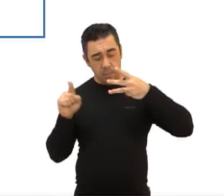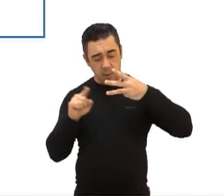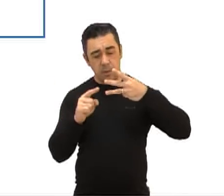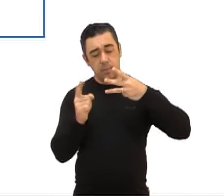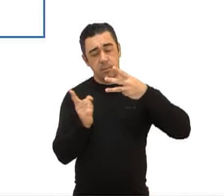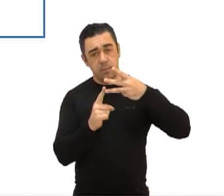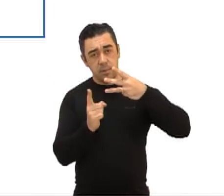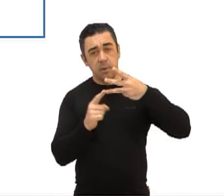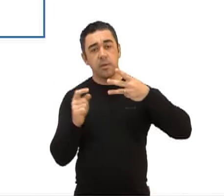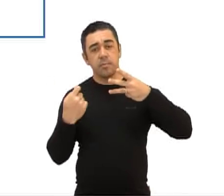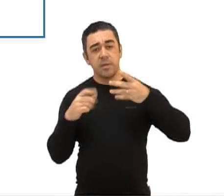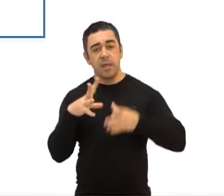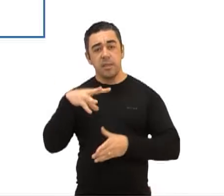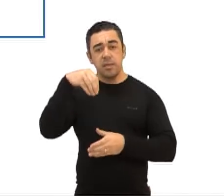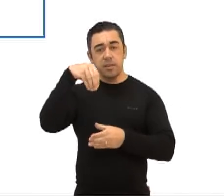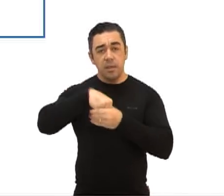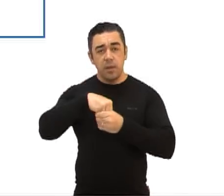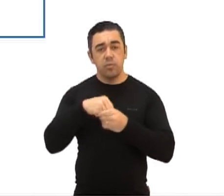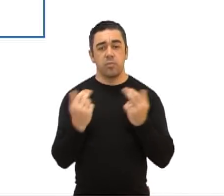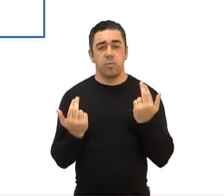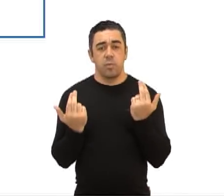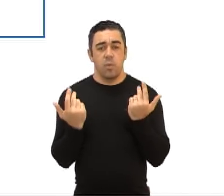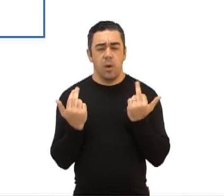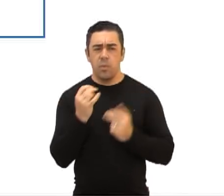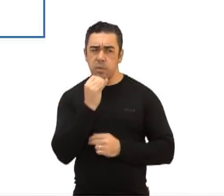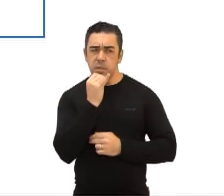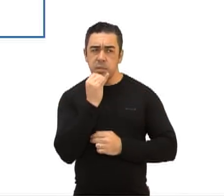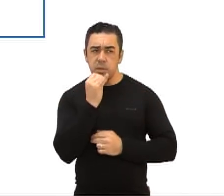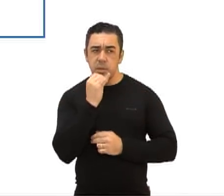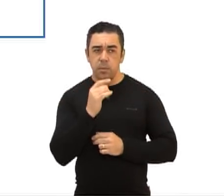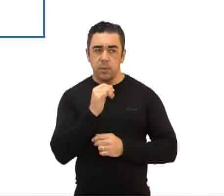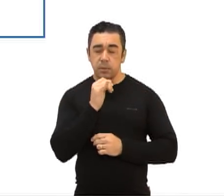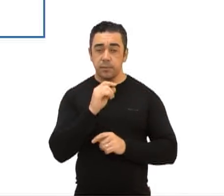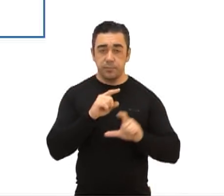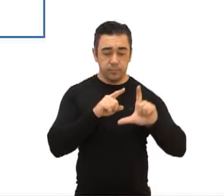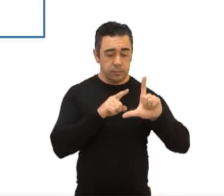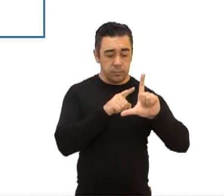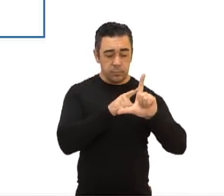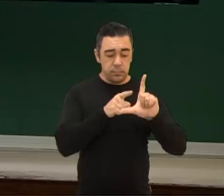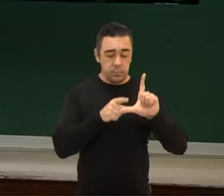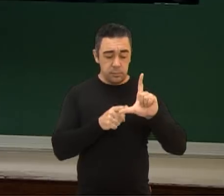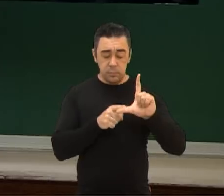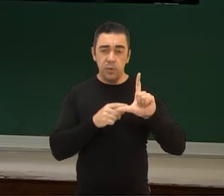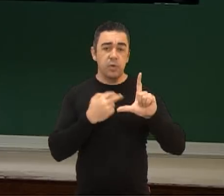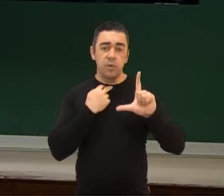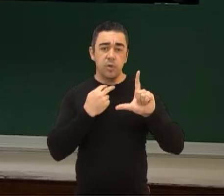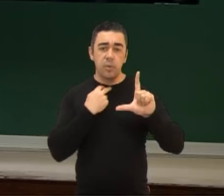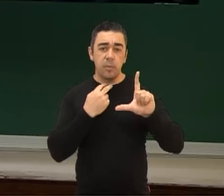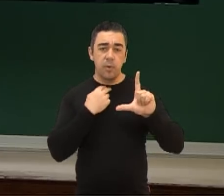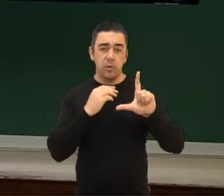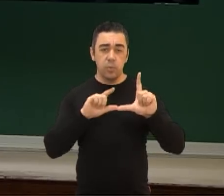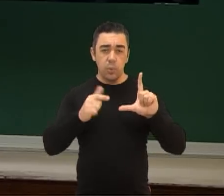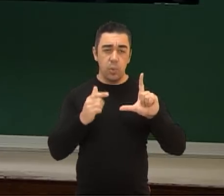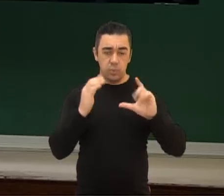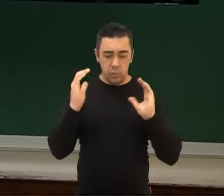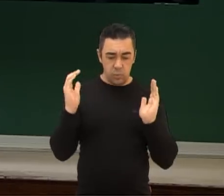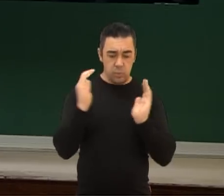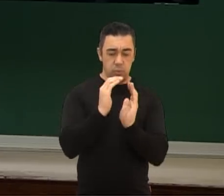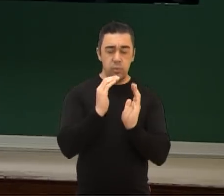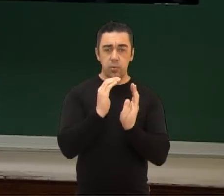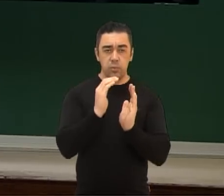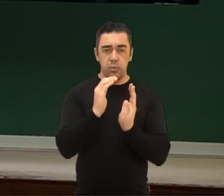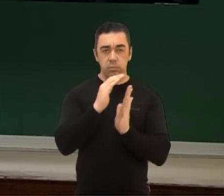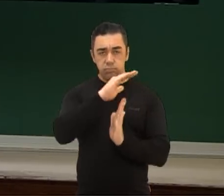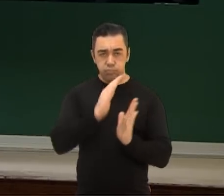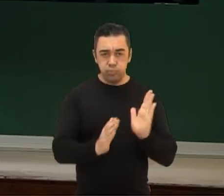pontos internos em comum. Ou seja, um ângulo não pode ser sobreposto ao outro. Eles têm